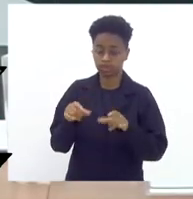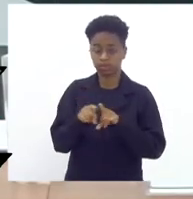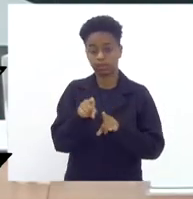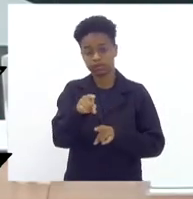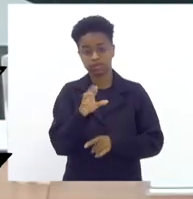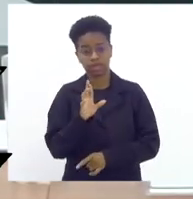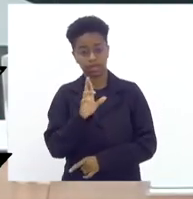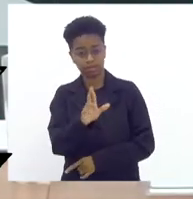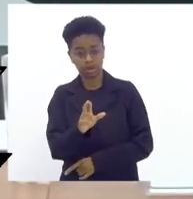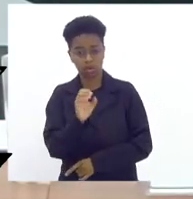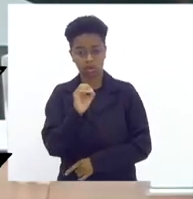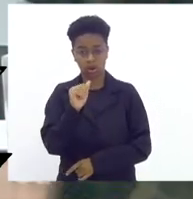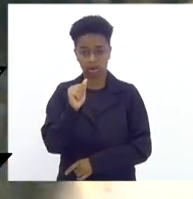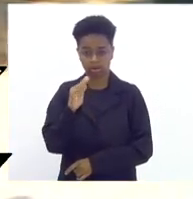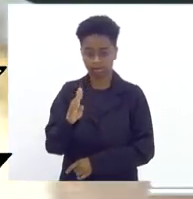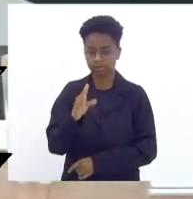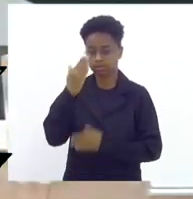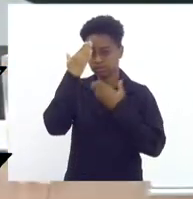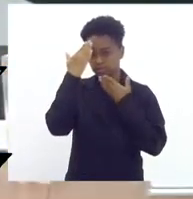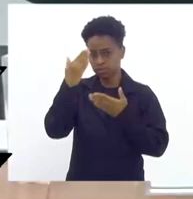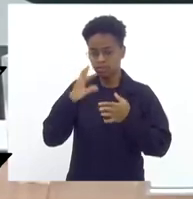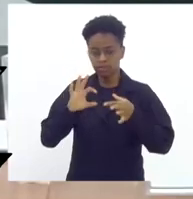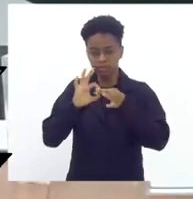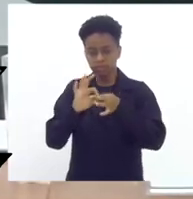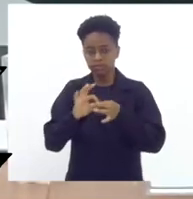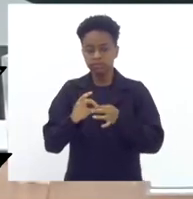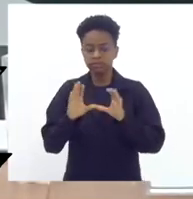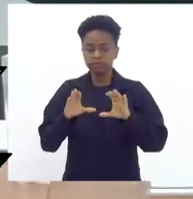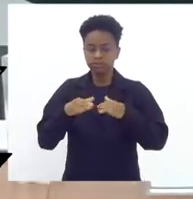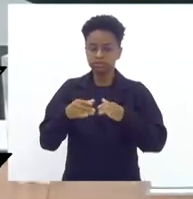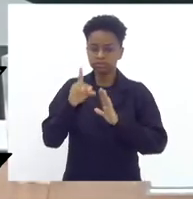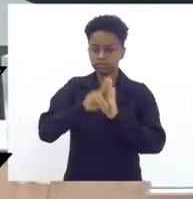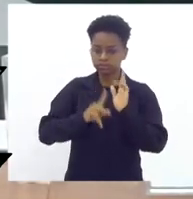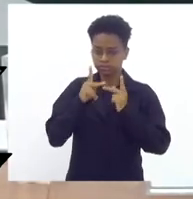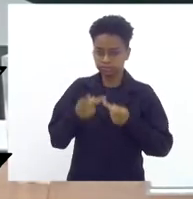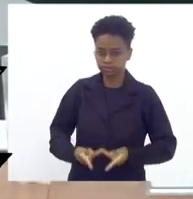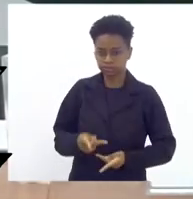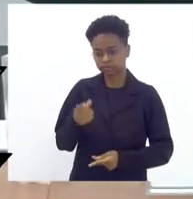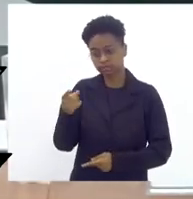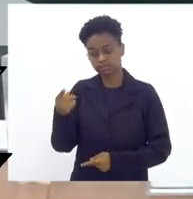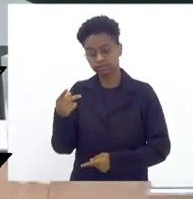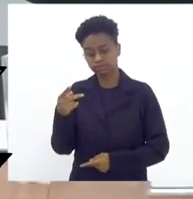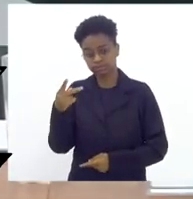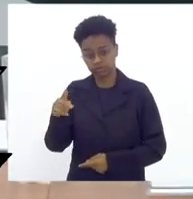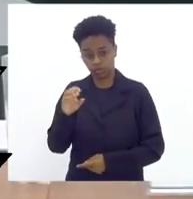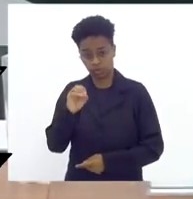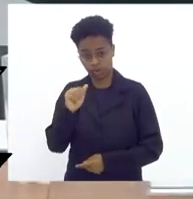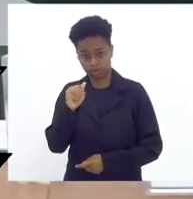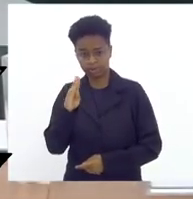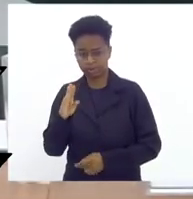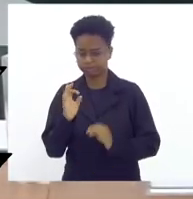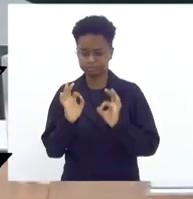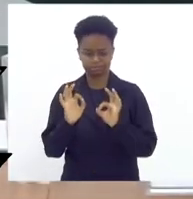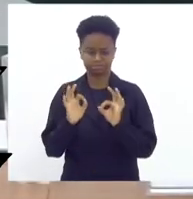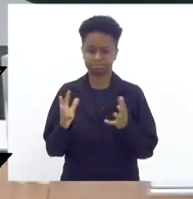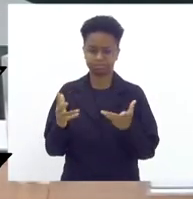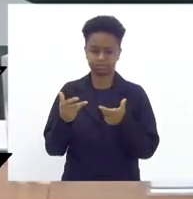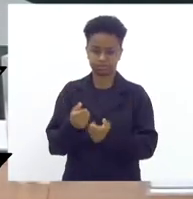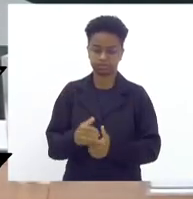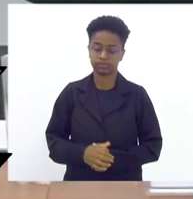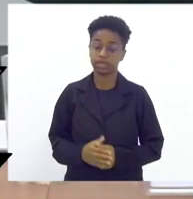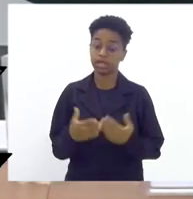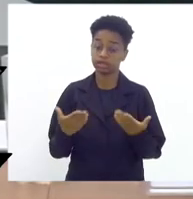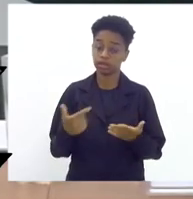da OAB é agradecer essa parceria com a comissão de direitos humanos da OAB tem sido inestimável então